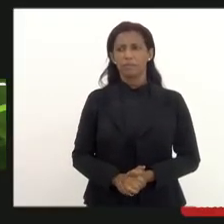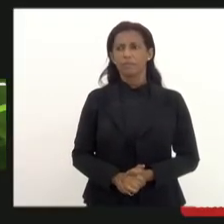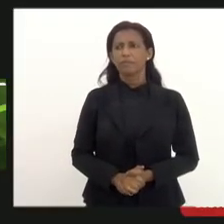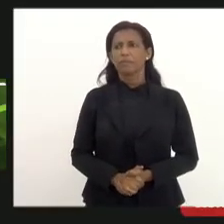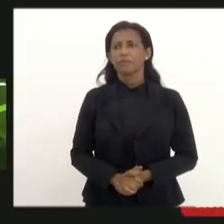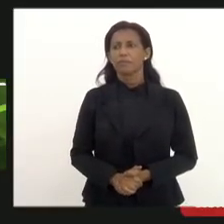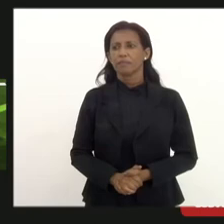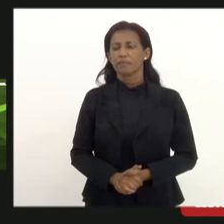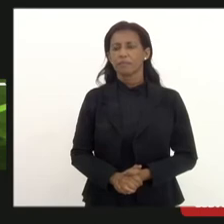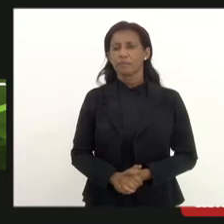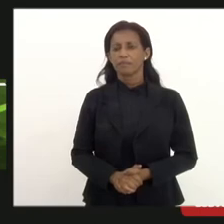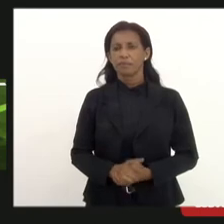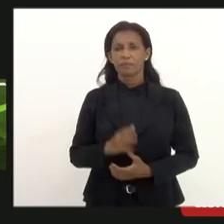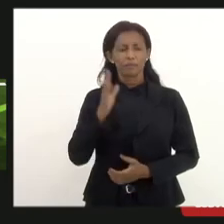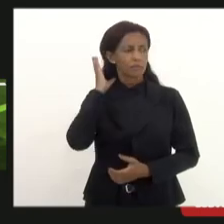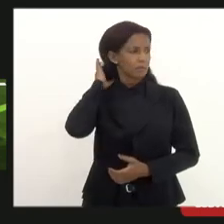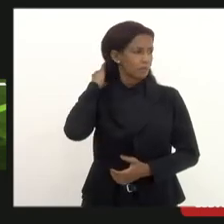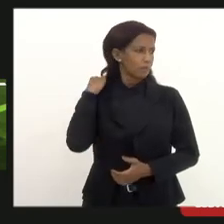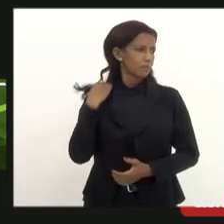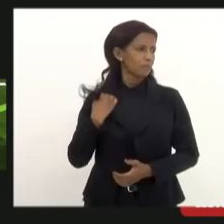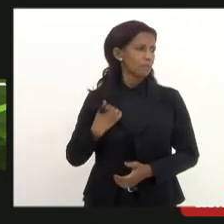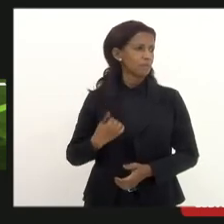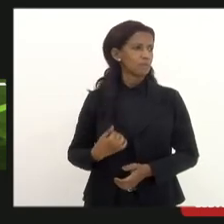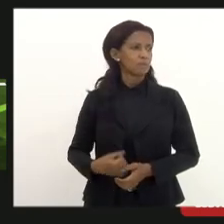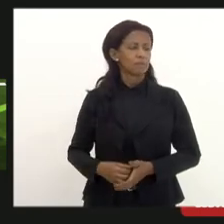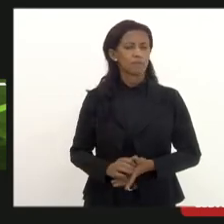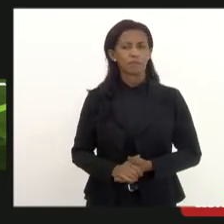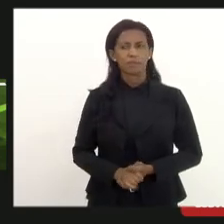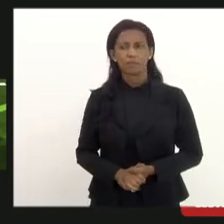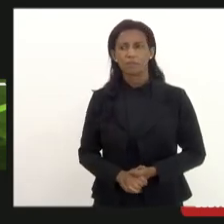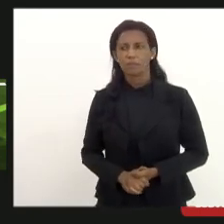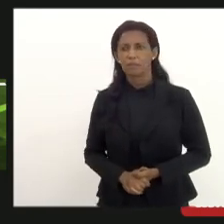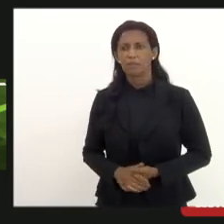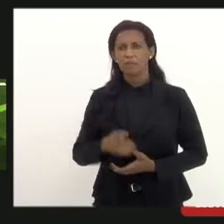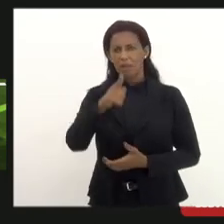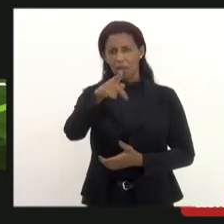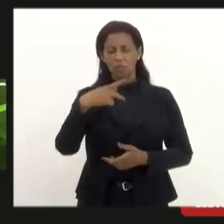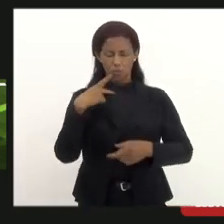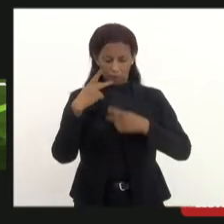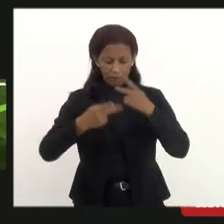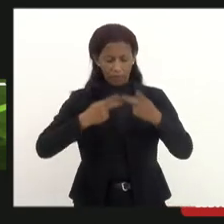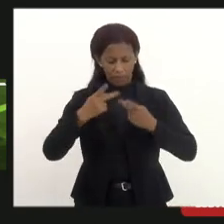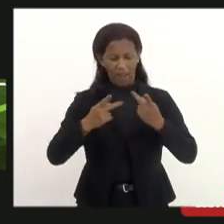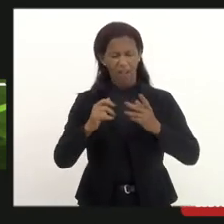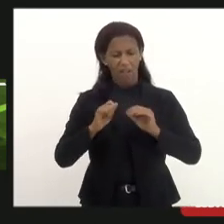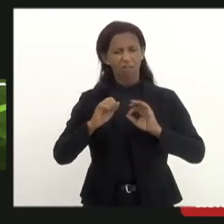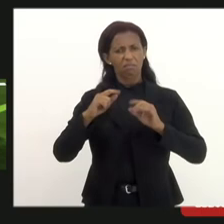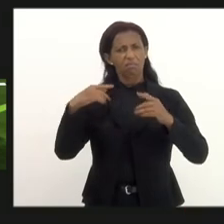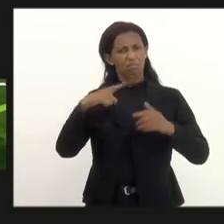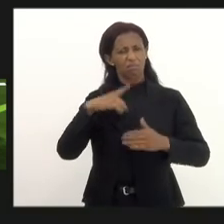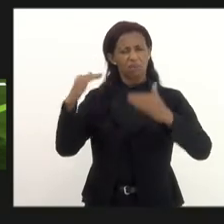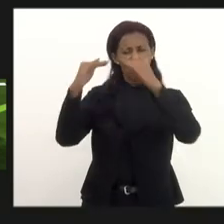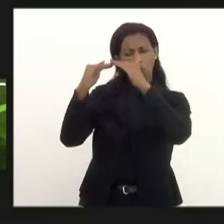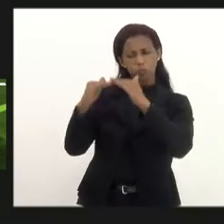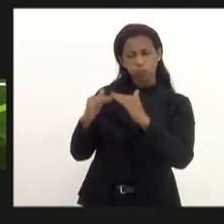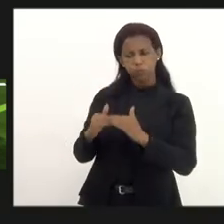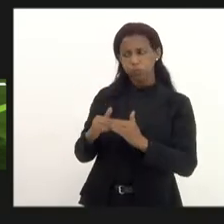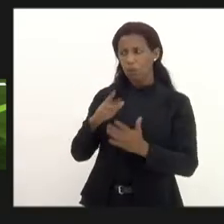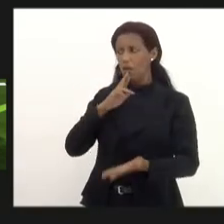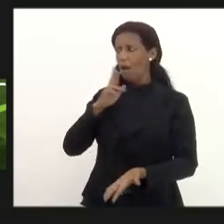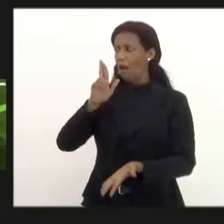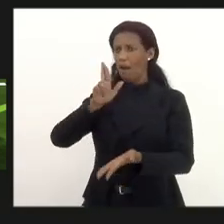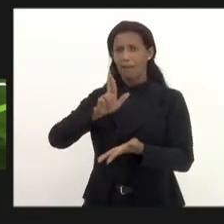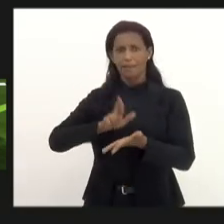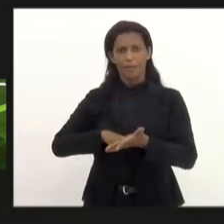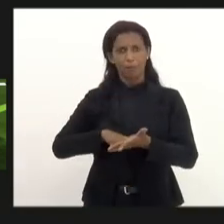Obrigada, Bassi. Com certeza, a sua colocação tem, né, ela tem toda a razão de